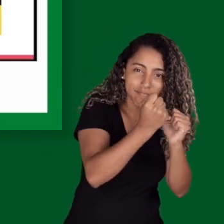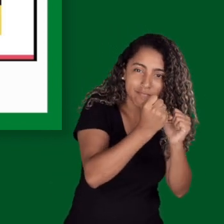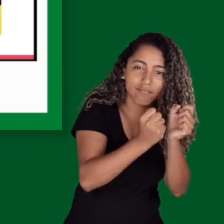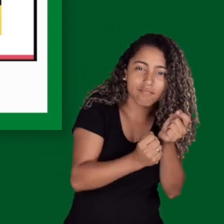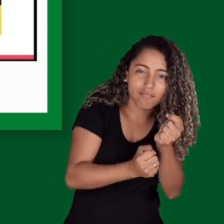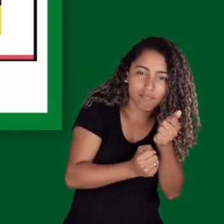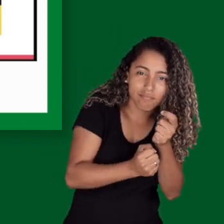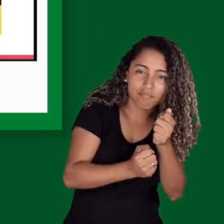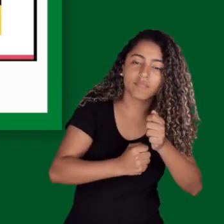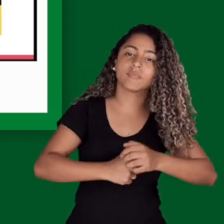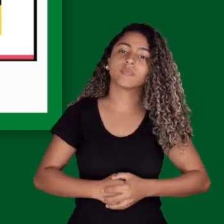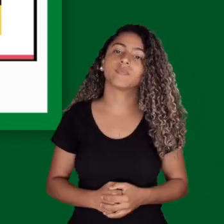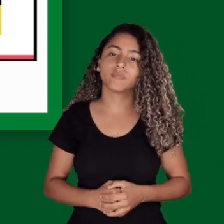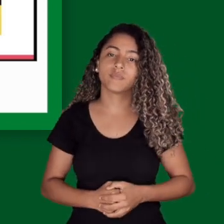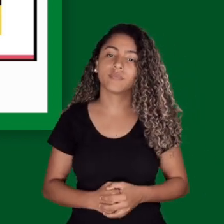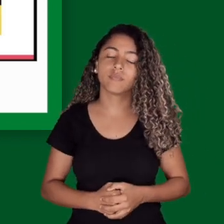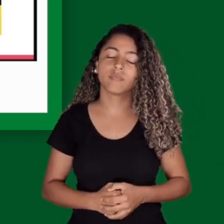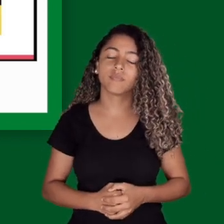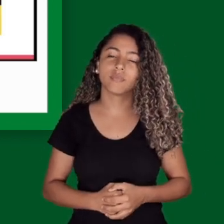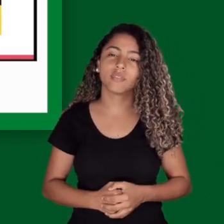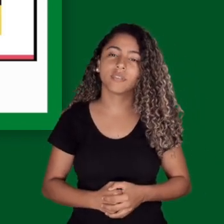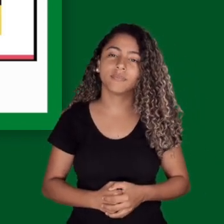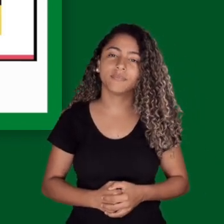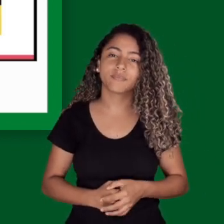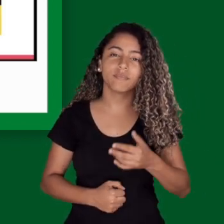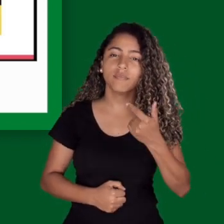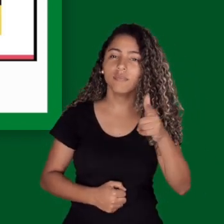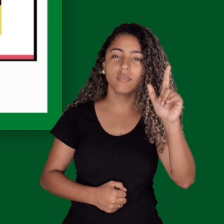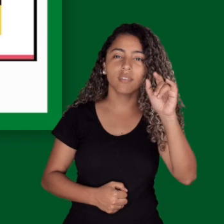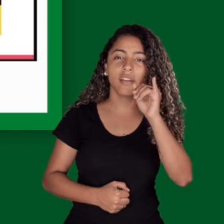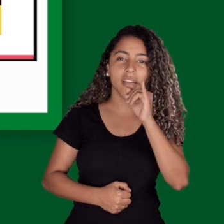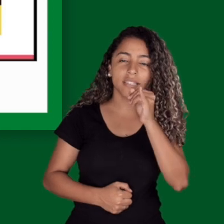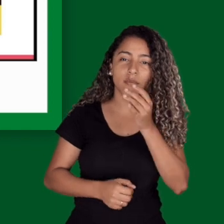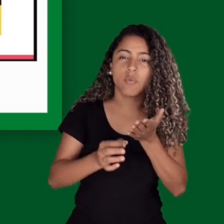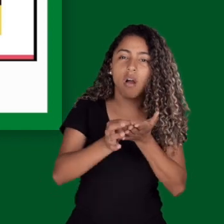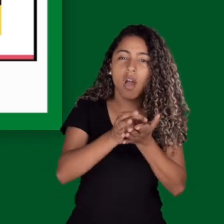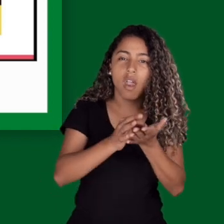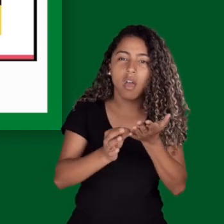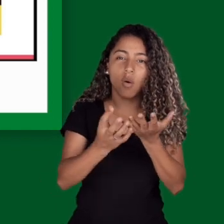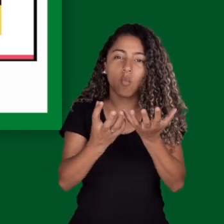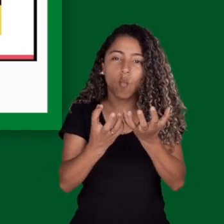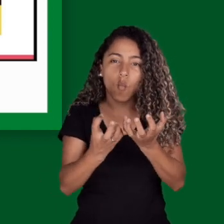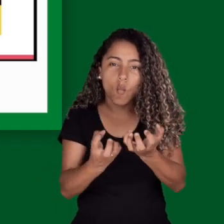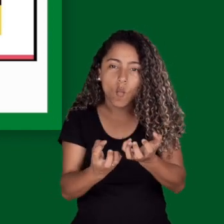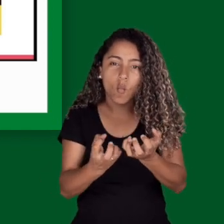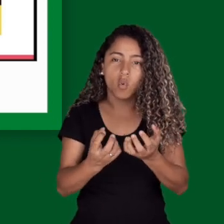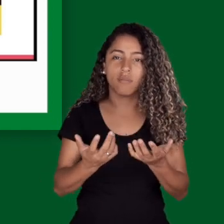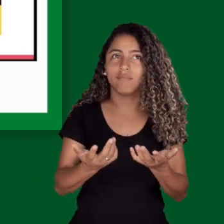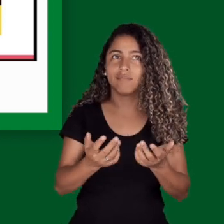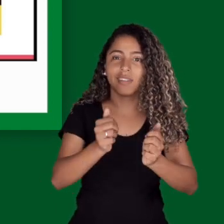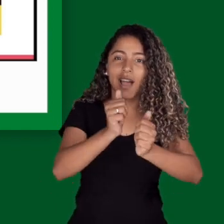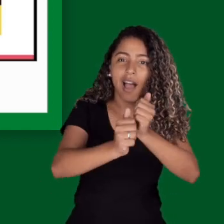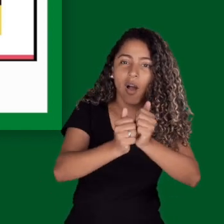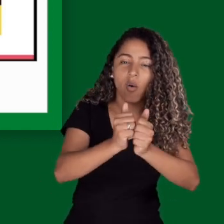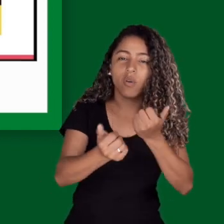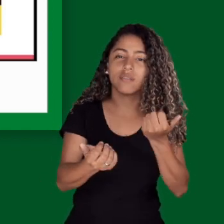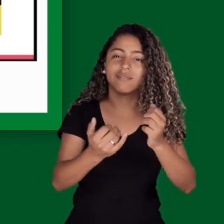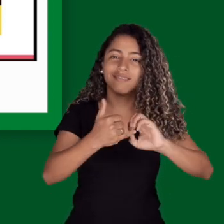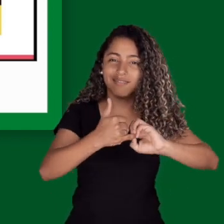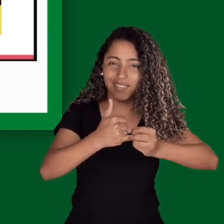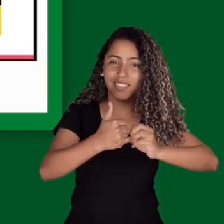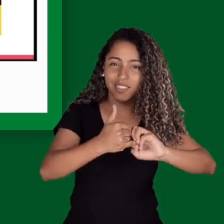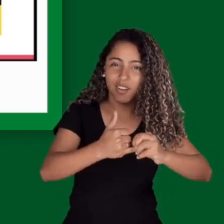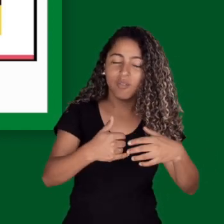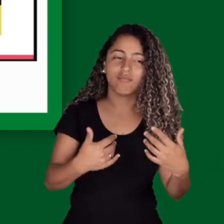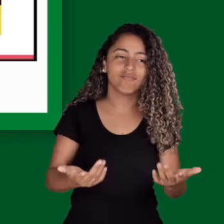minimamente processado. Outros exemplos de alimentos minimamente processados que nós podemos ter são os grãos secos e polidos e embalados,